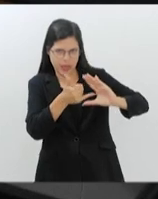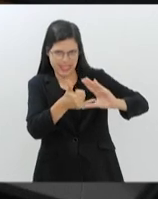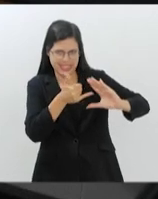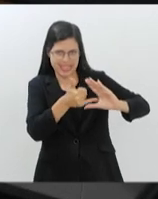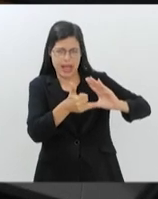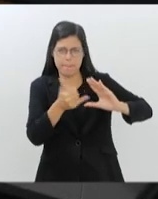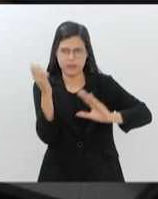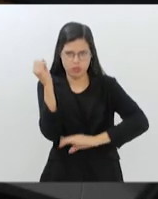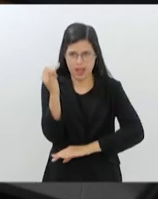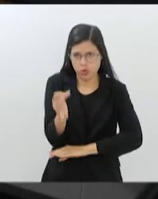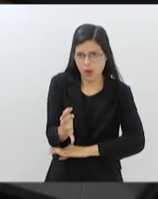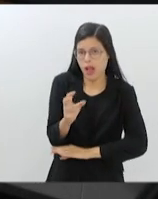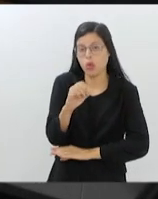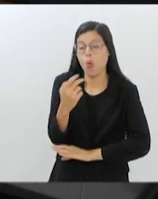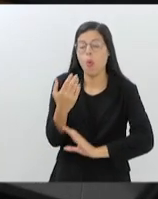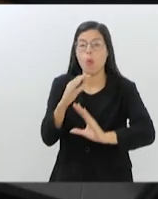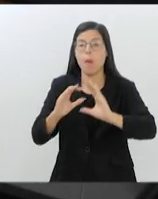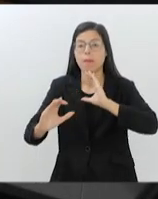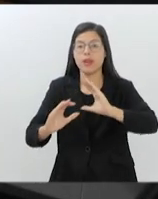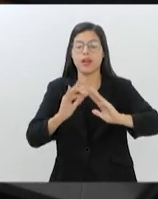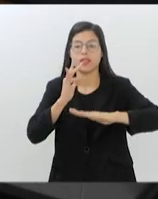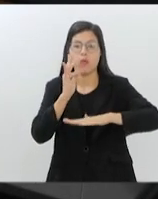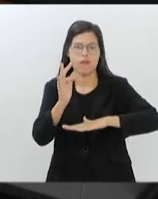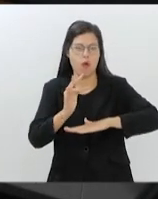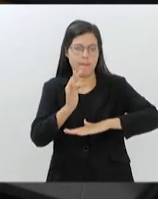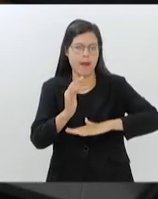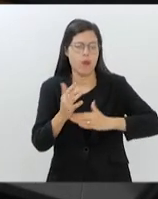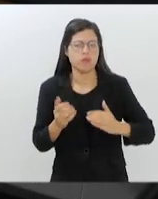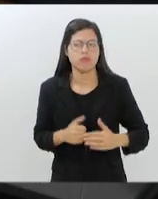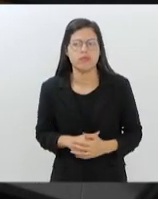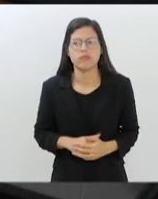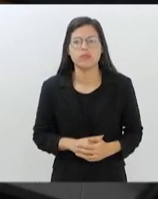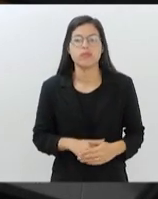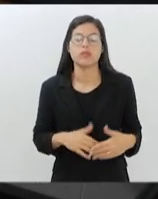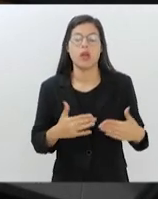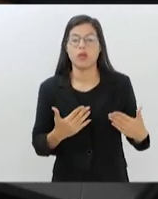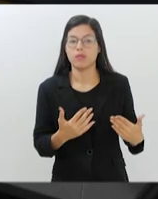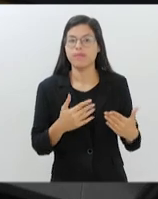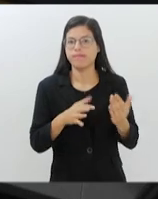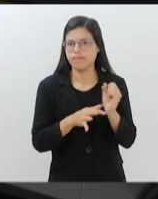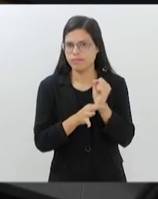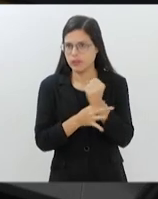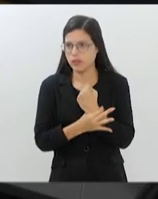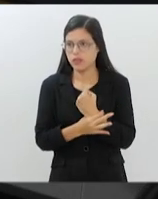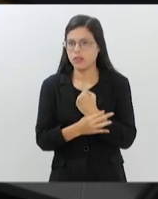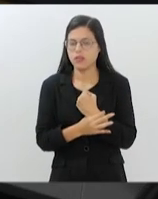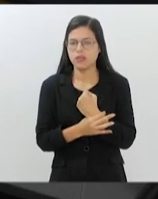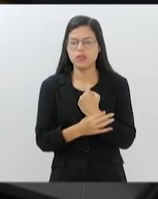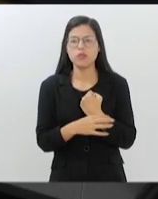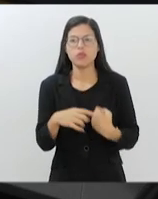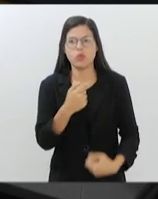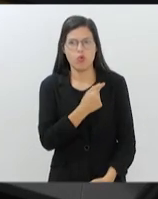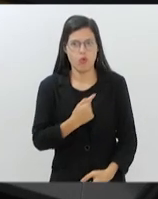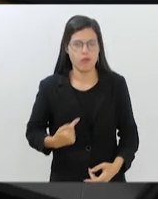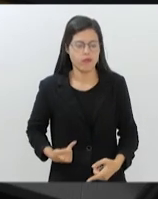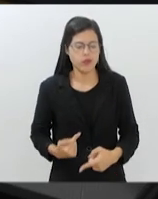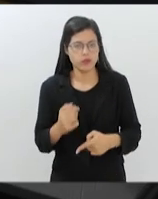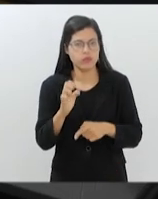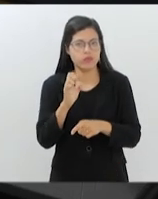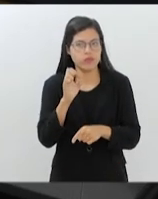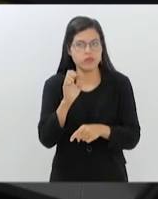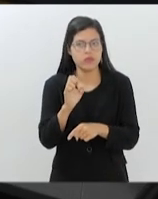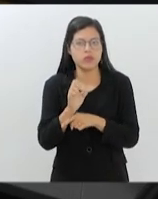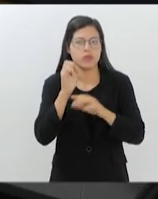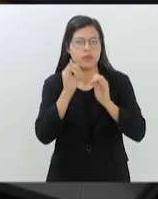proos diretores de agência ou é uma comunicação formal posso lhe garantir que em todos os casos em que o governo vai estar uma campanha publicitária